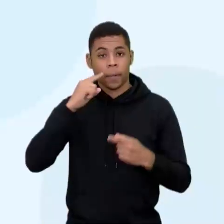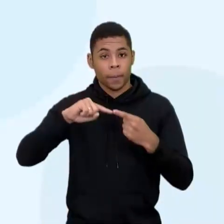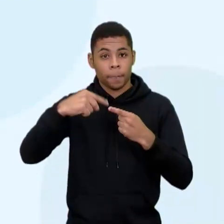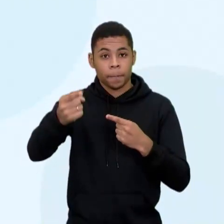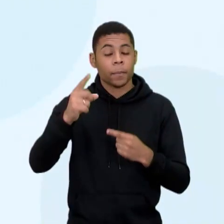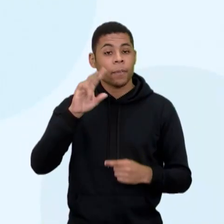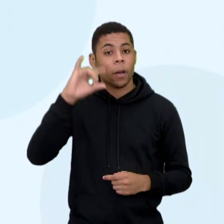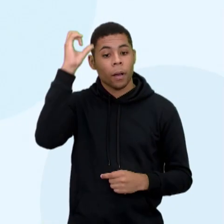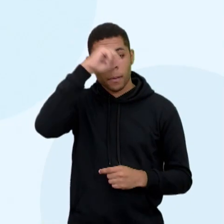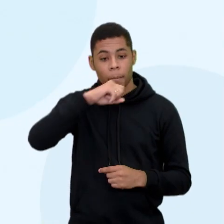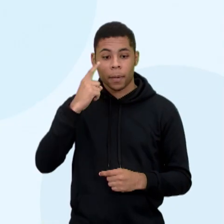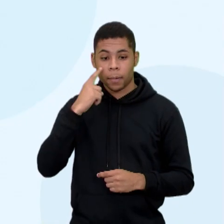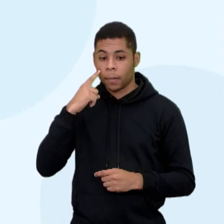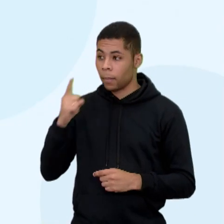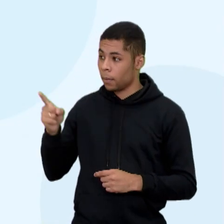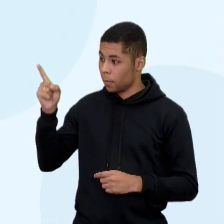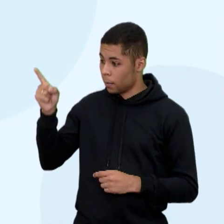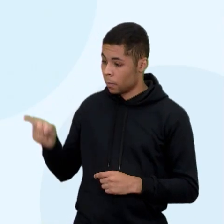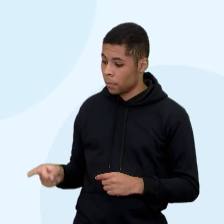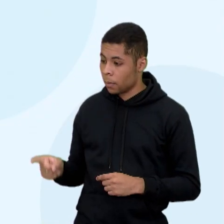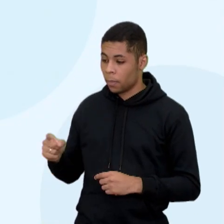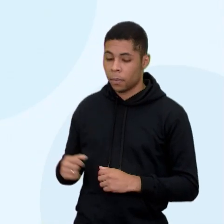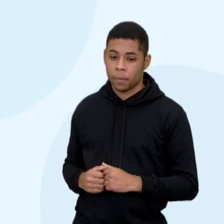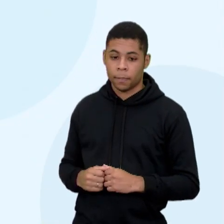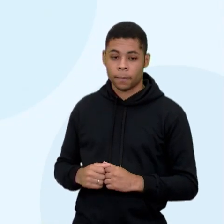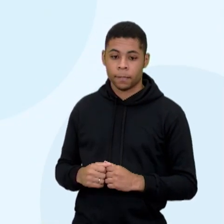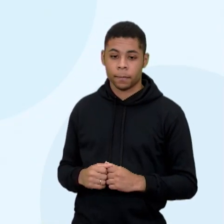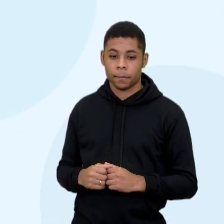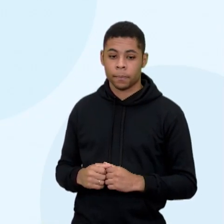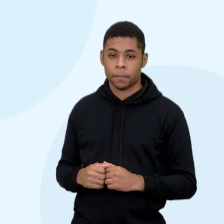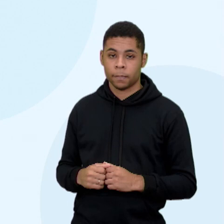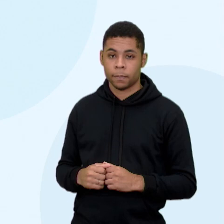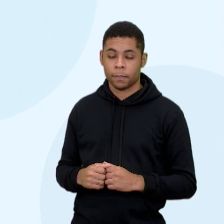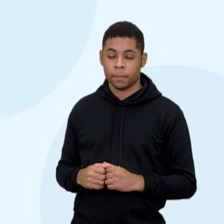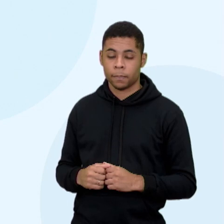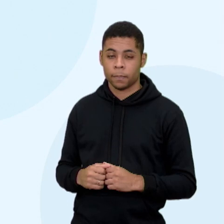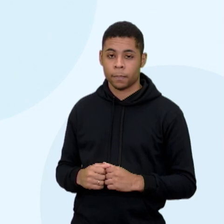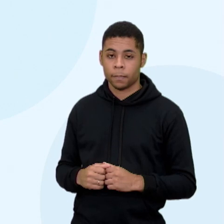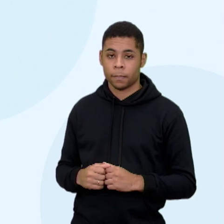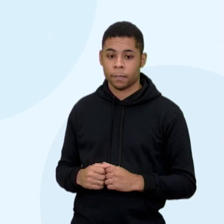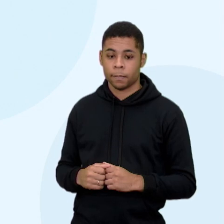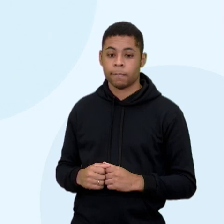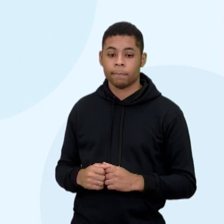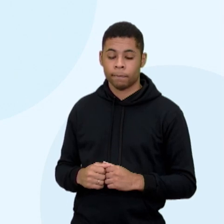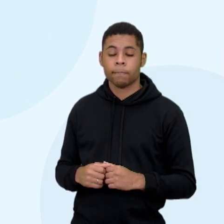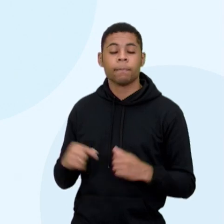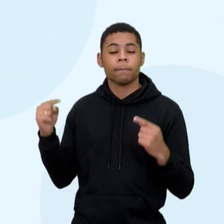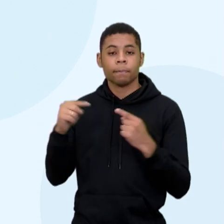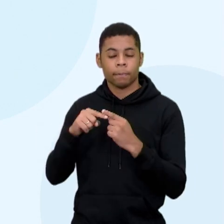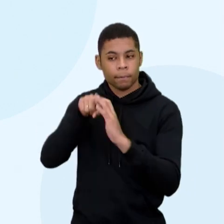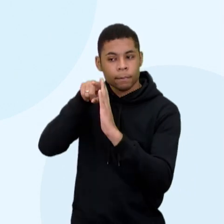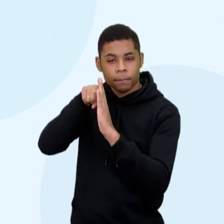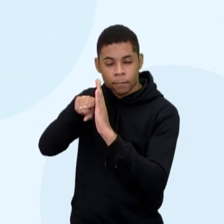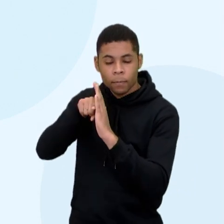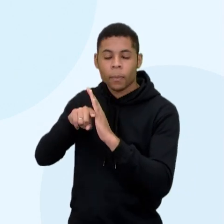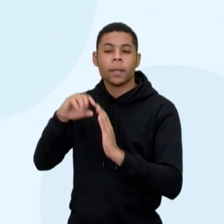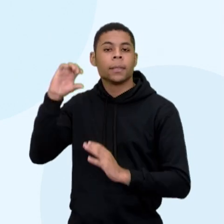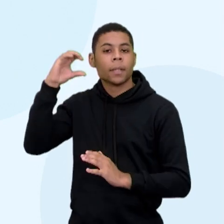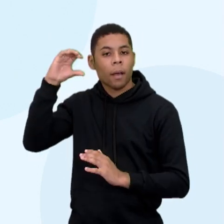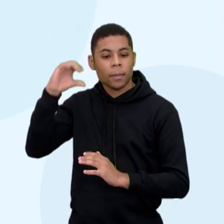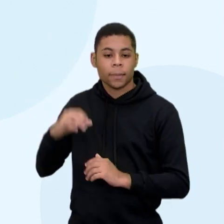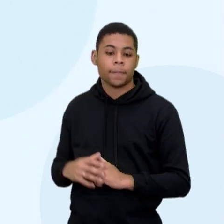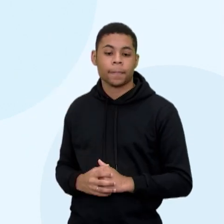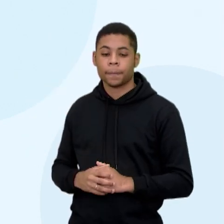as habilidades dos eixos estruturantes, no caso aqui o eixo estruturante é a investigação científica. As habilidades